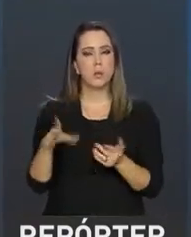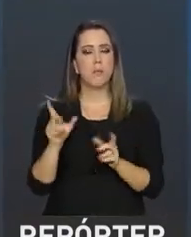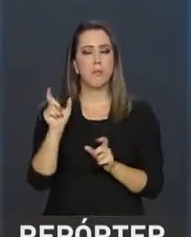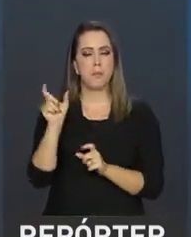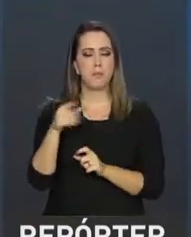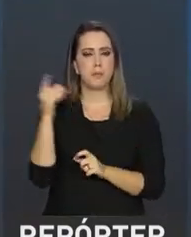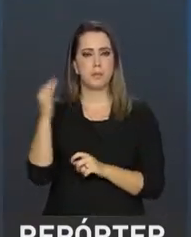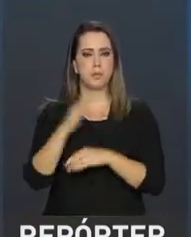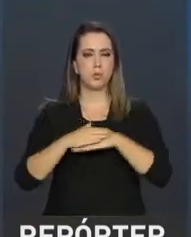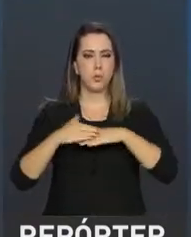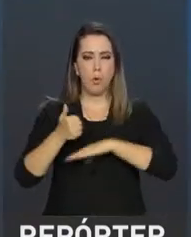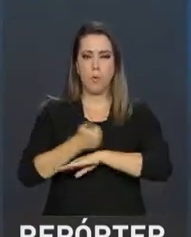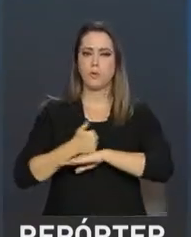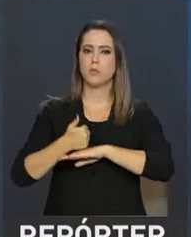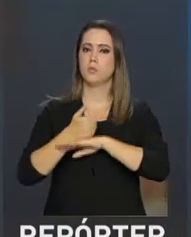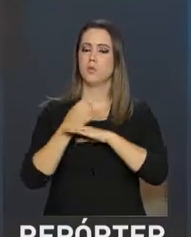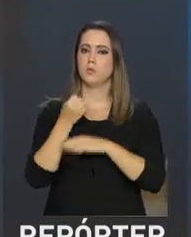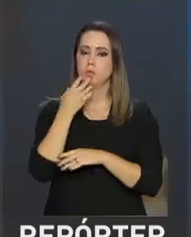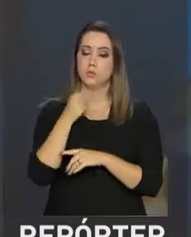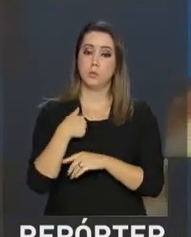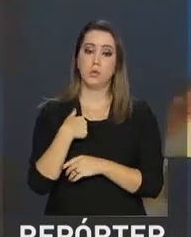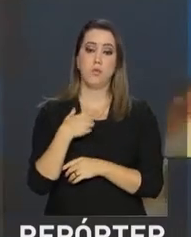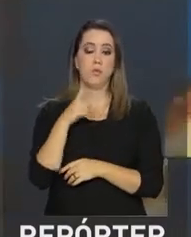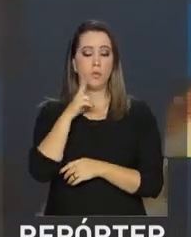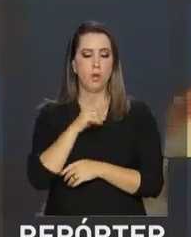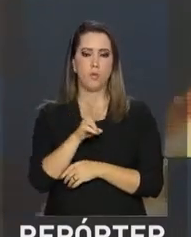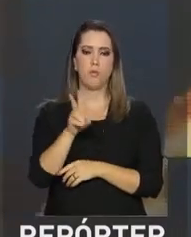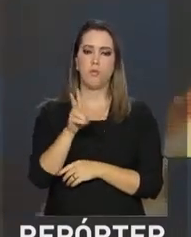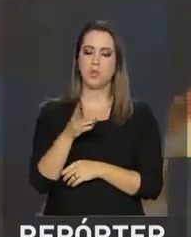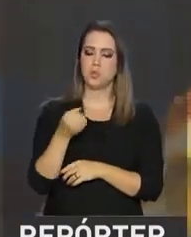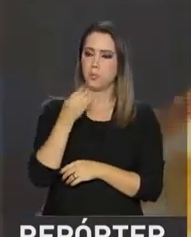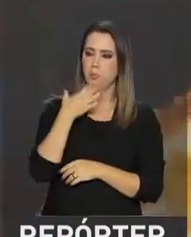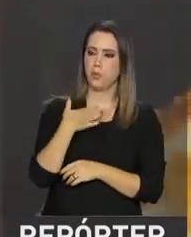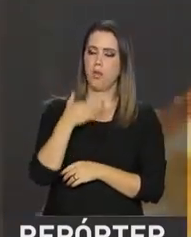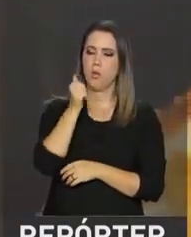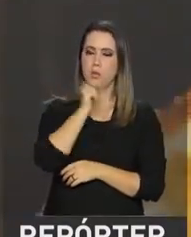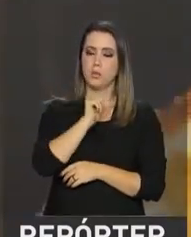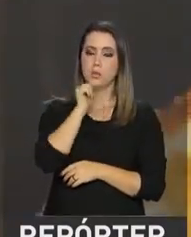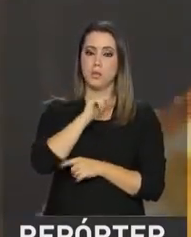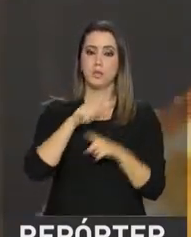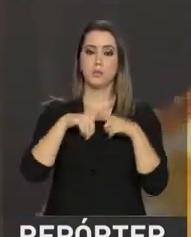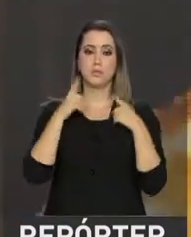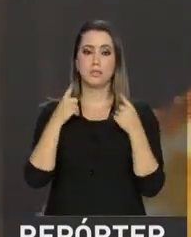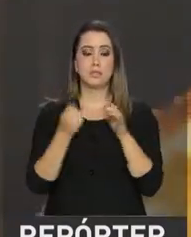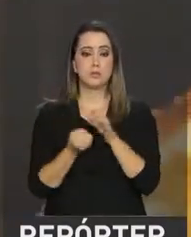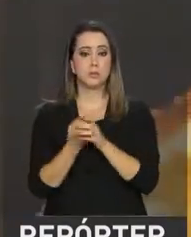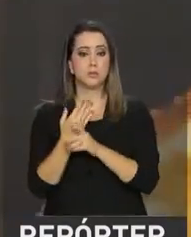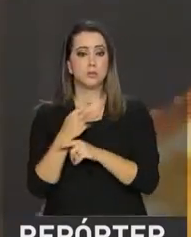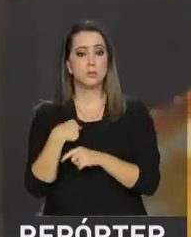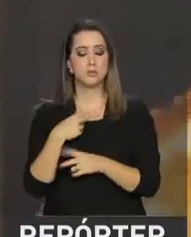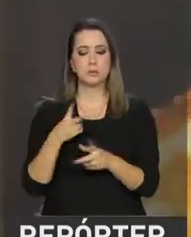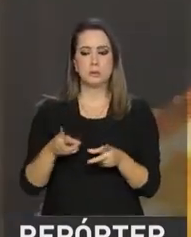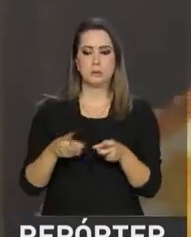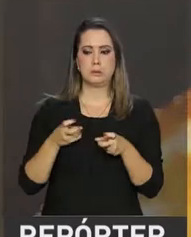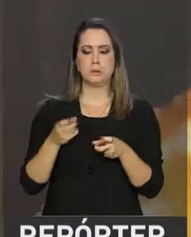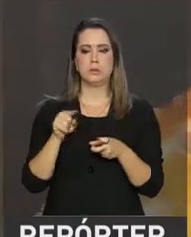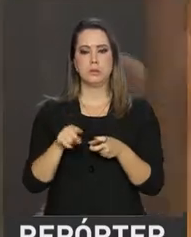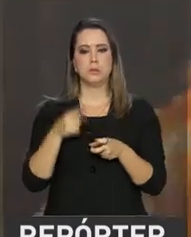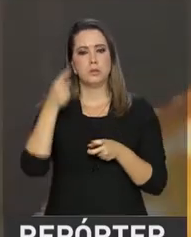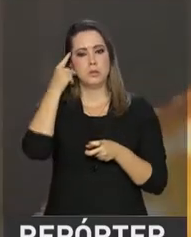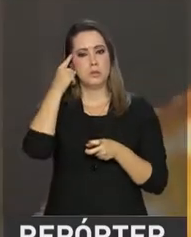vejo assim contemplada enquanto uma mulher realizadora, mas enquanto produtora eu me vejo também